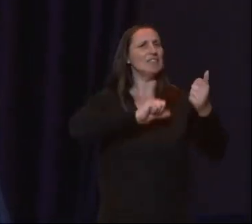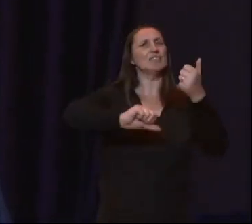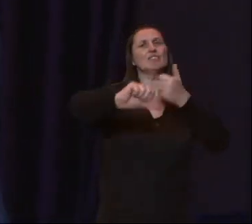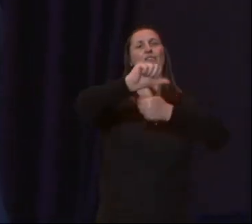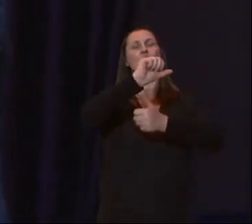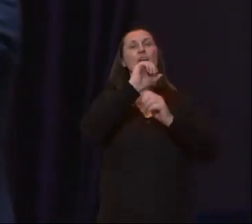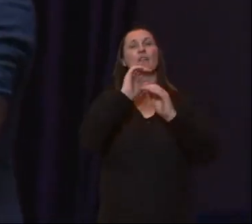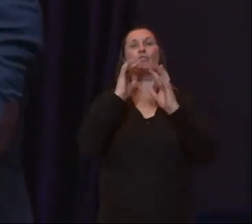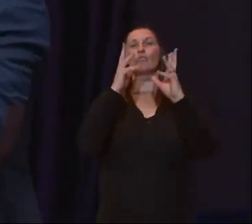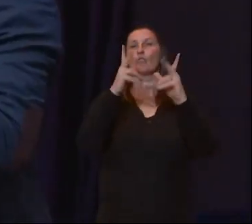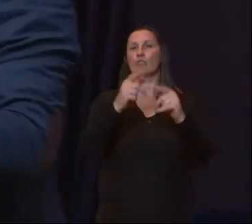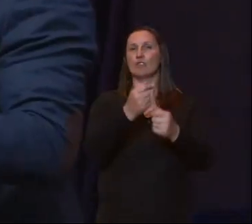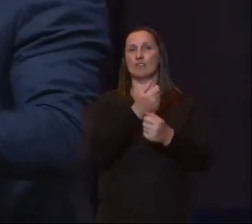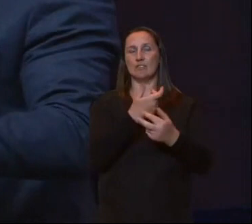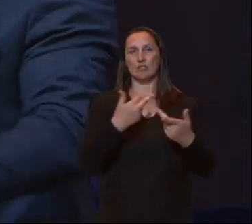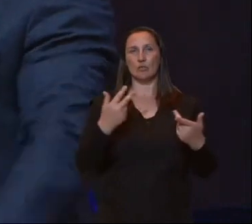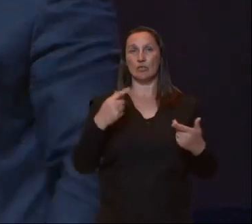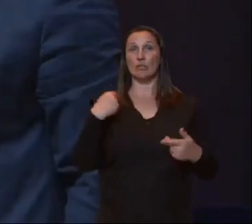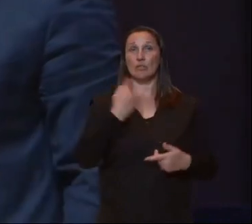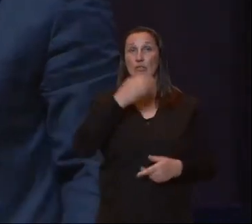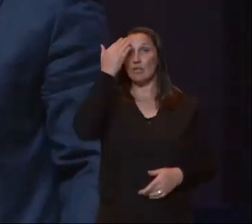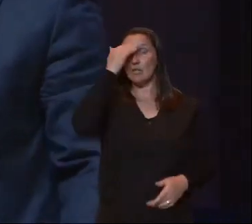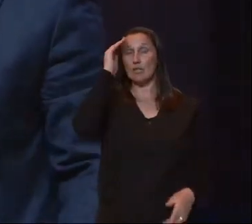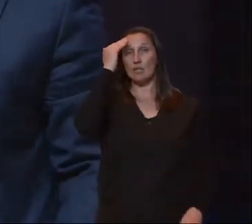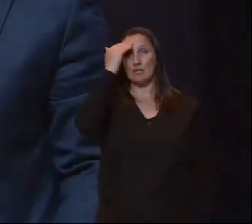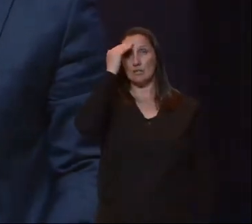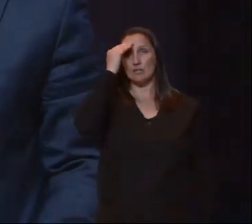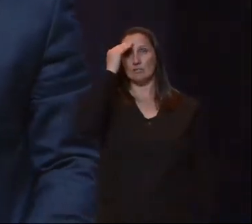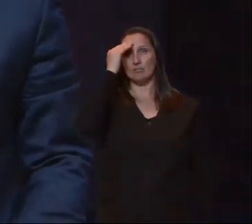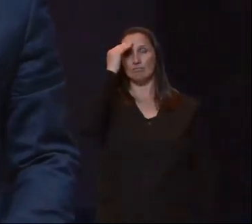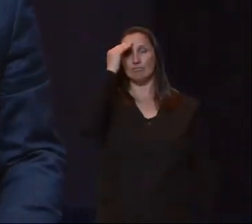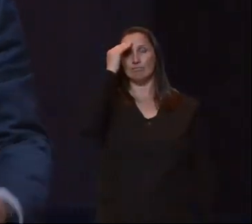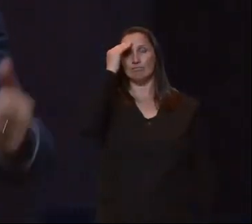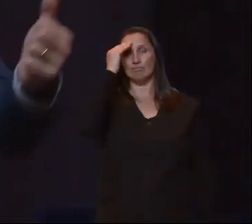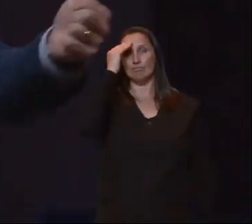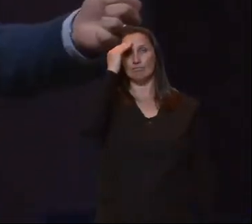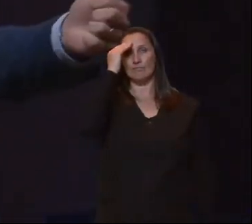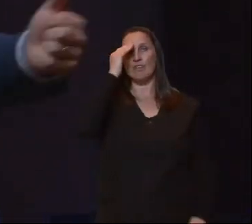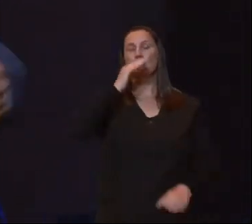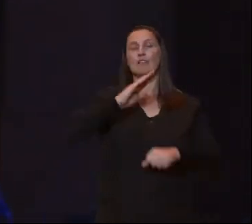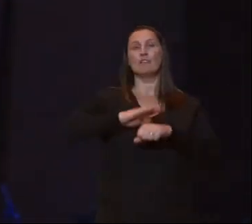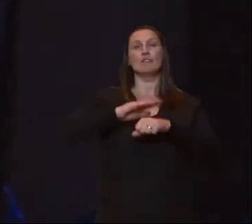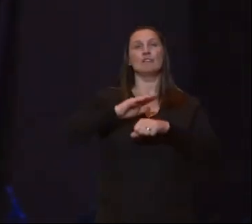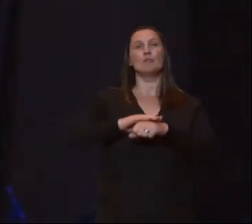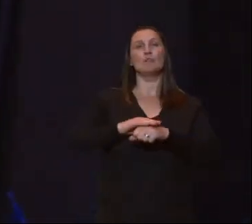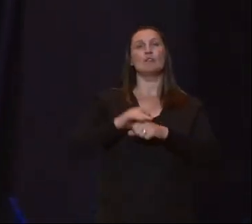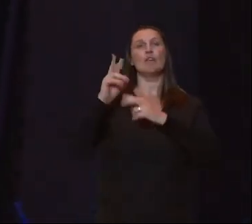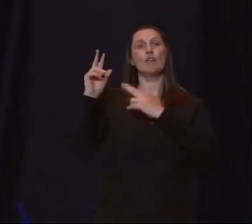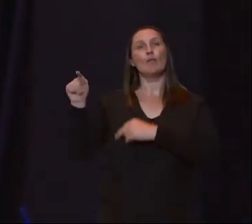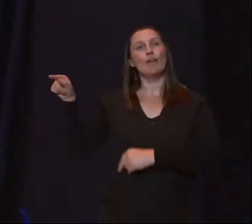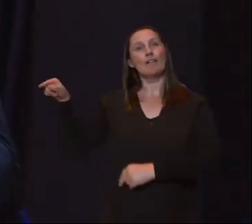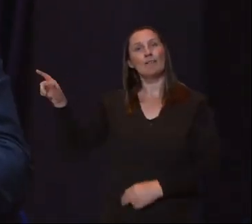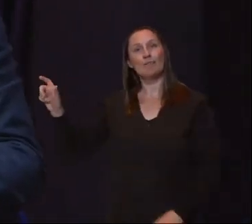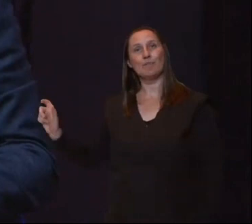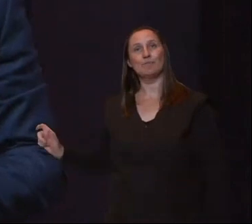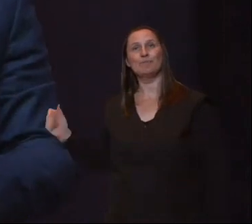nossa vida. E quando entendemos isso, fazemos como aquela mulher,